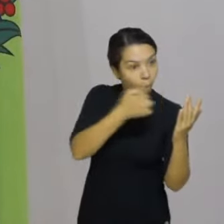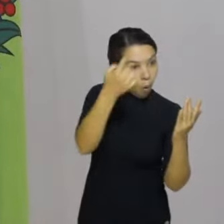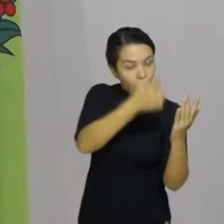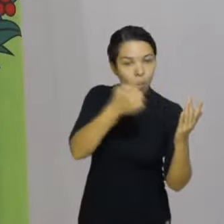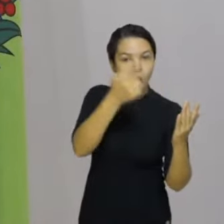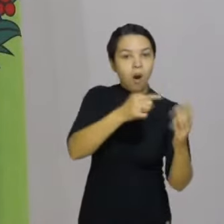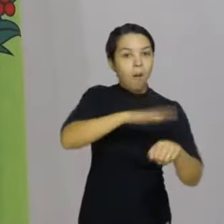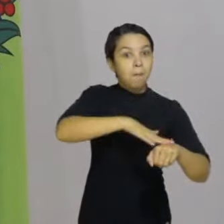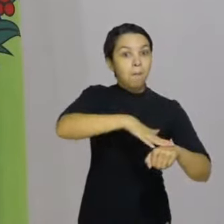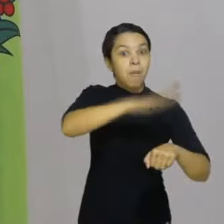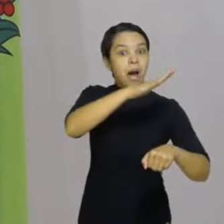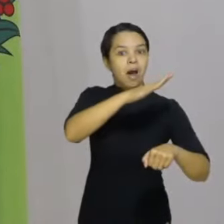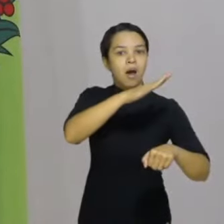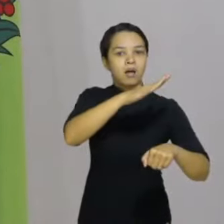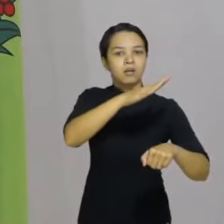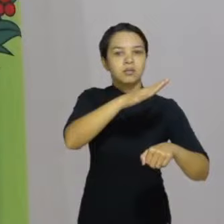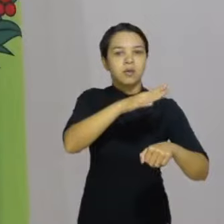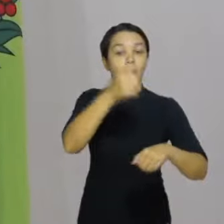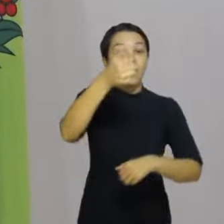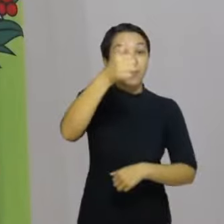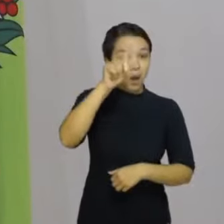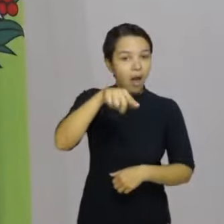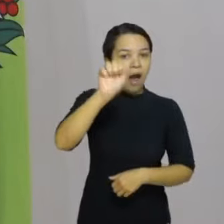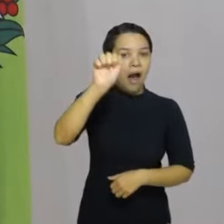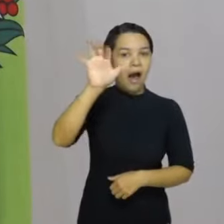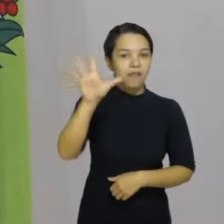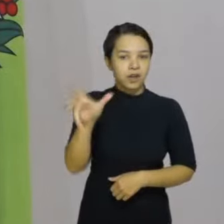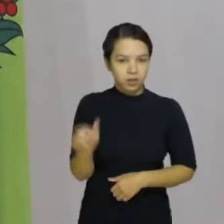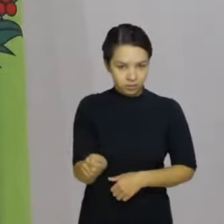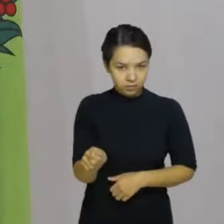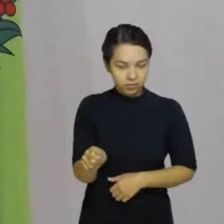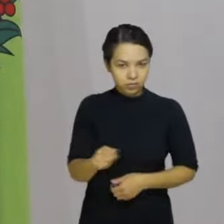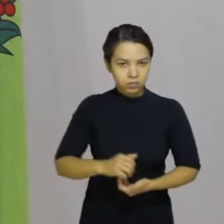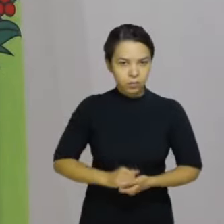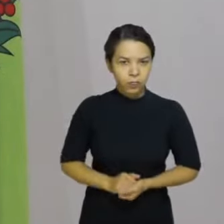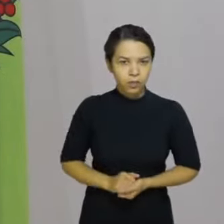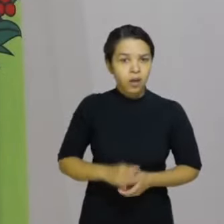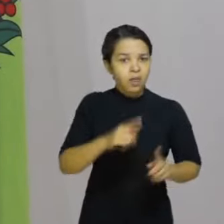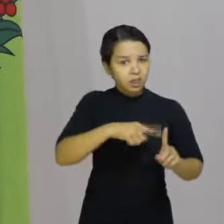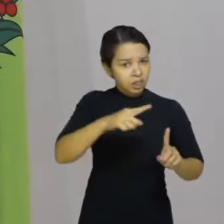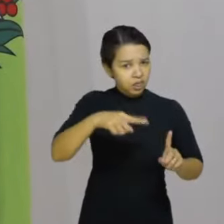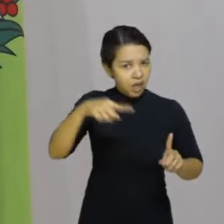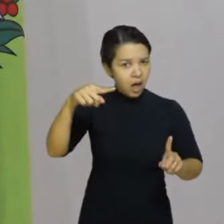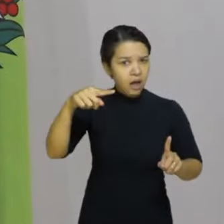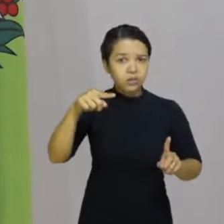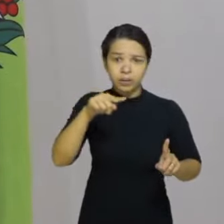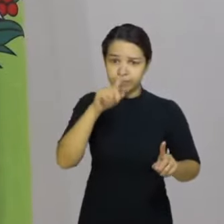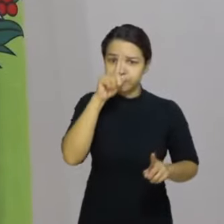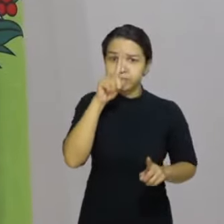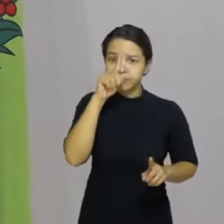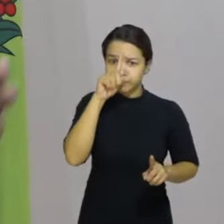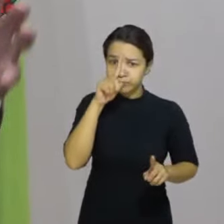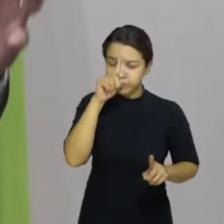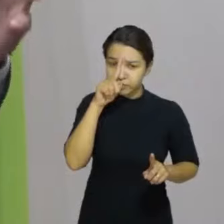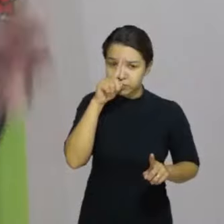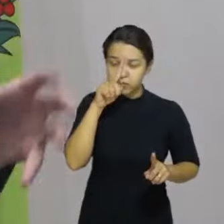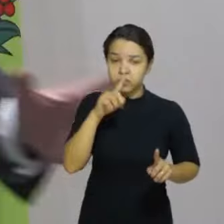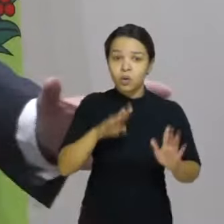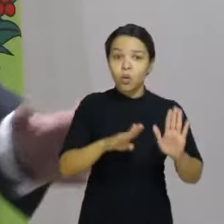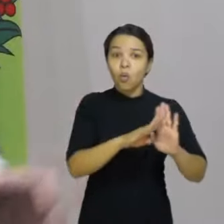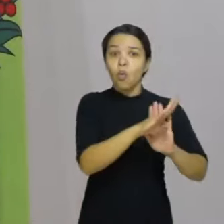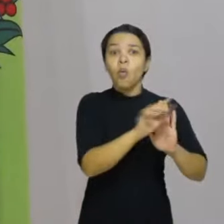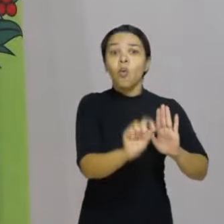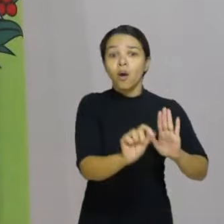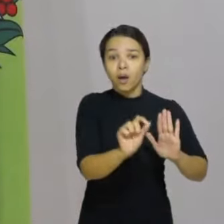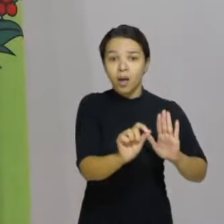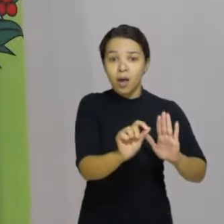que é estarrecedor, um dado que é alarmante. A média no Brasil é que do tempo em que